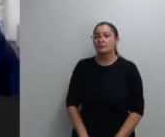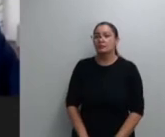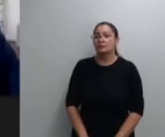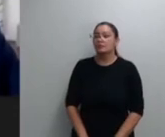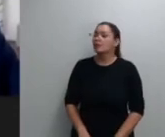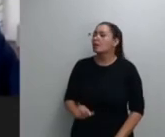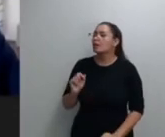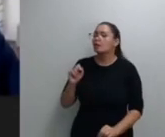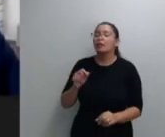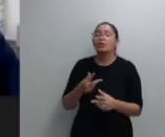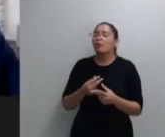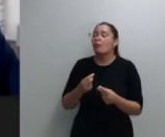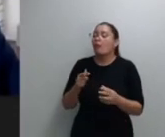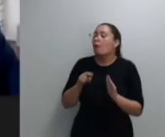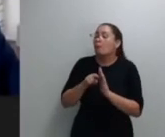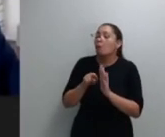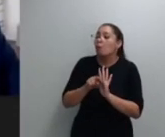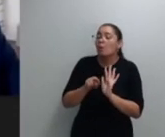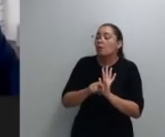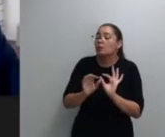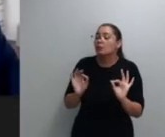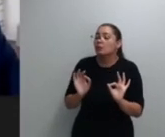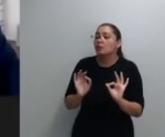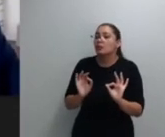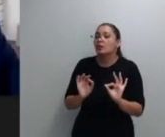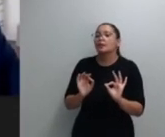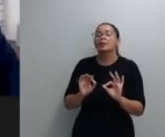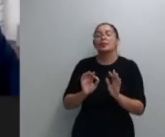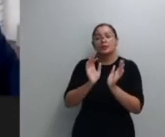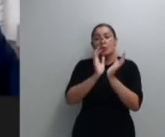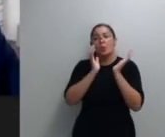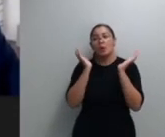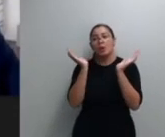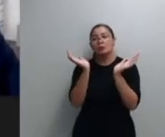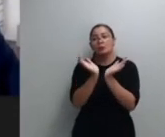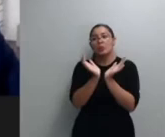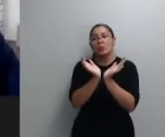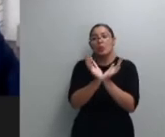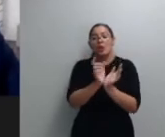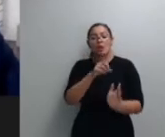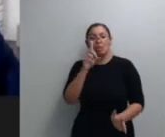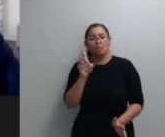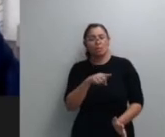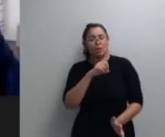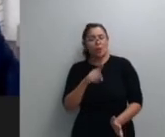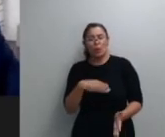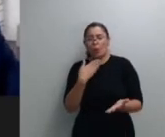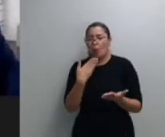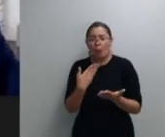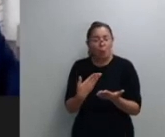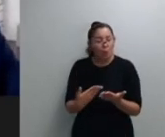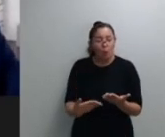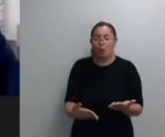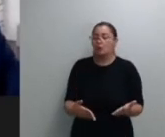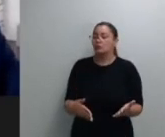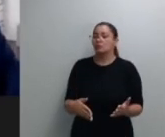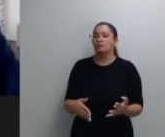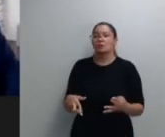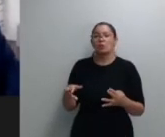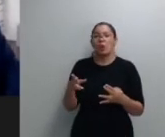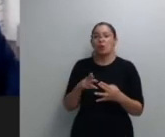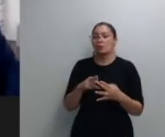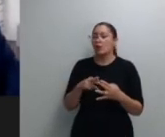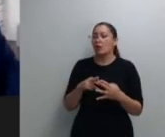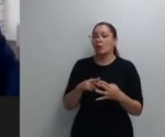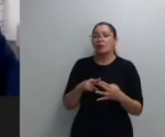observação mais então a turma por unanimidade negou o provimento ao agrado interno nos termos do voto do